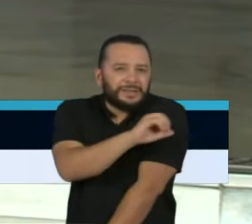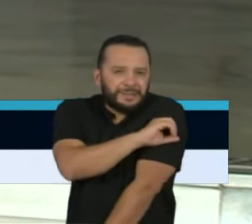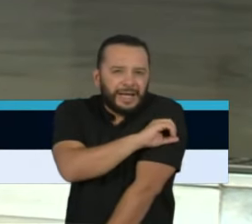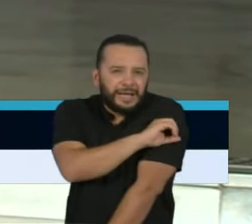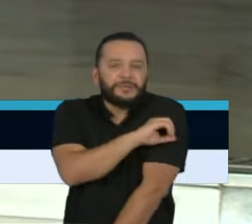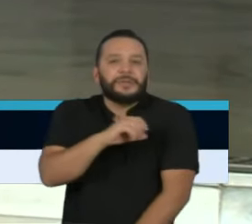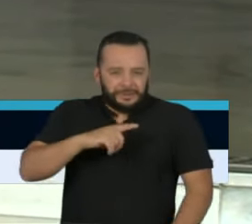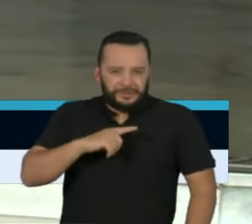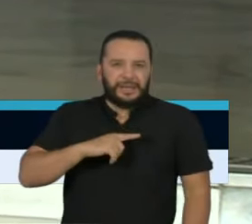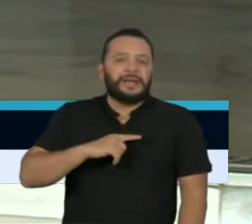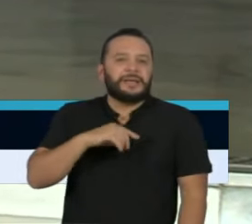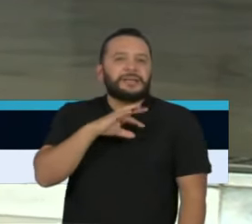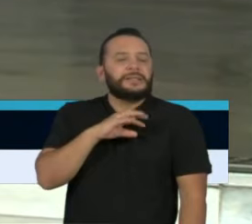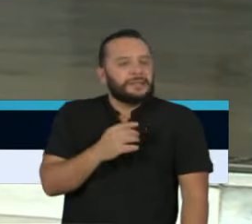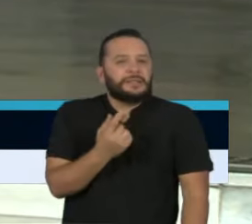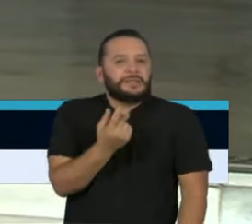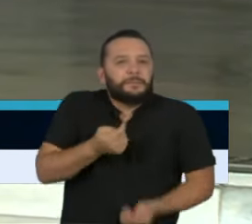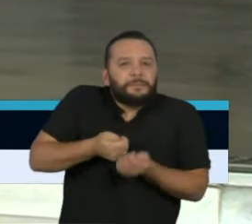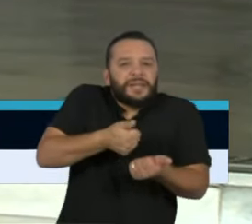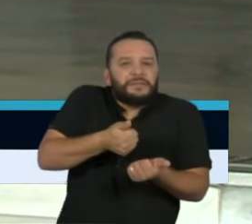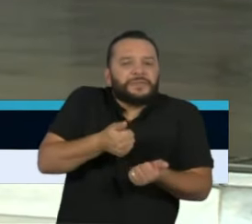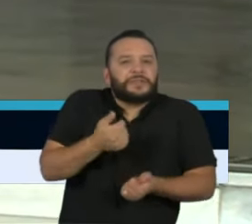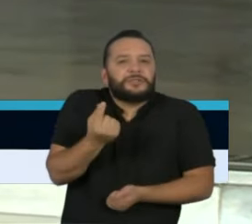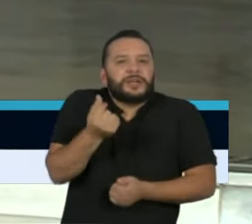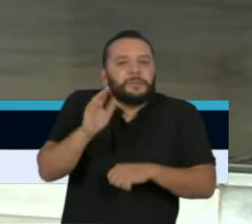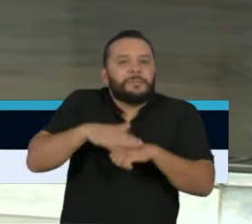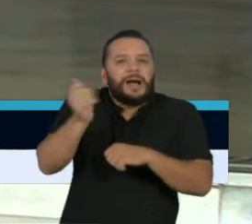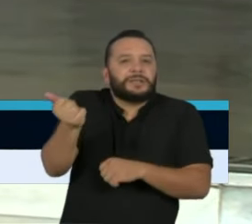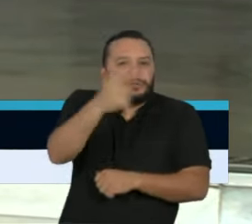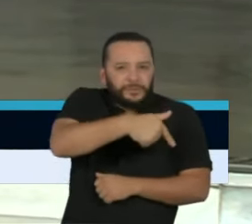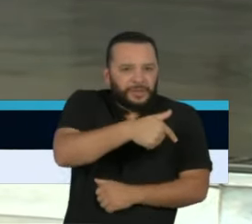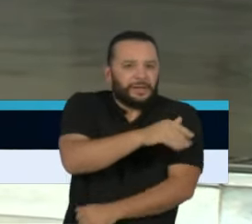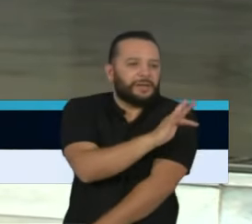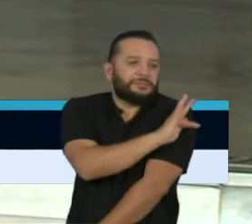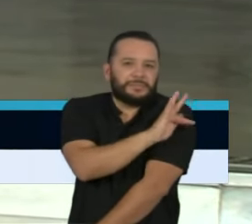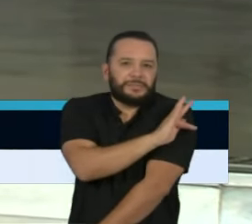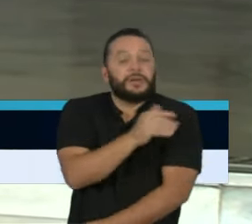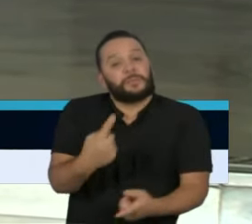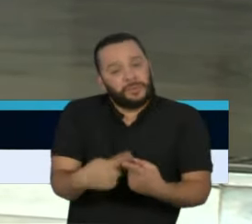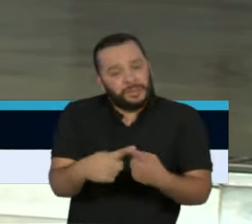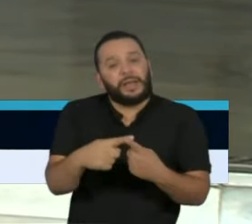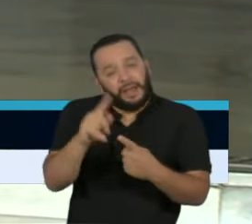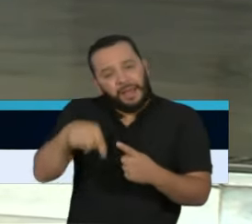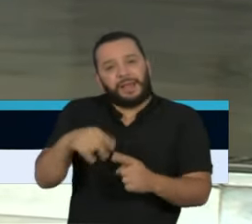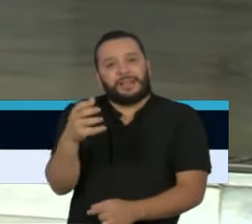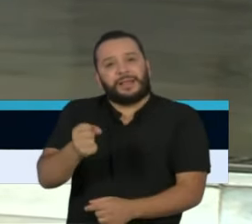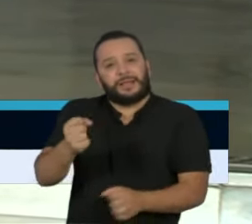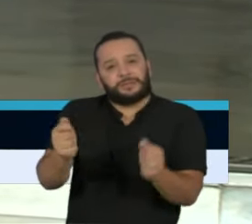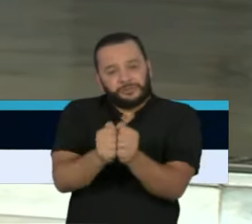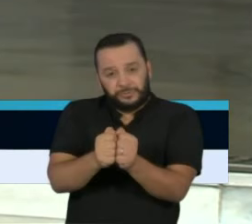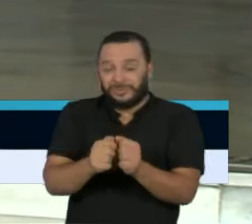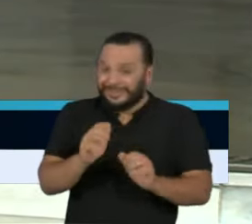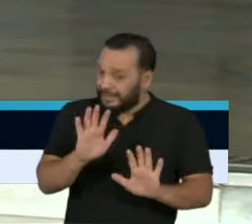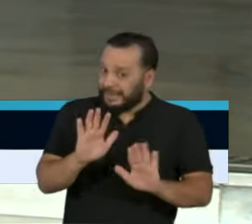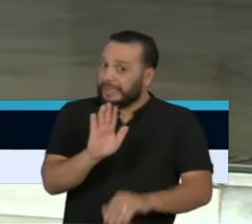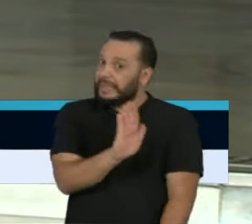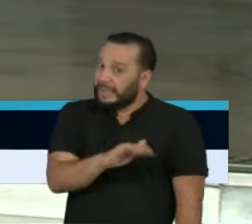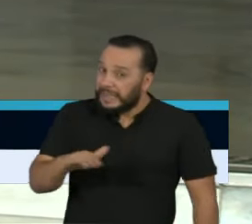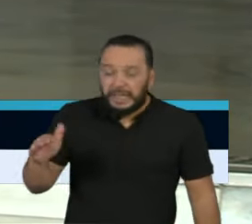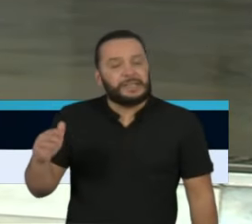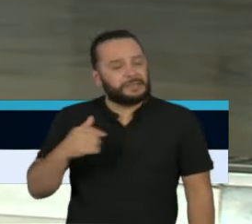no ensino infantil e no ensino fundamental. Mas as crianças que não estão nas nossas creches vão continuar a receber